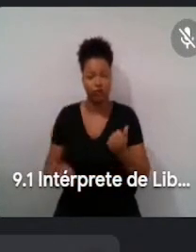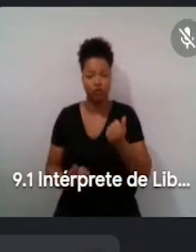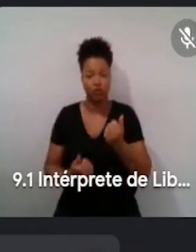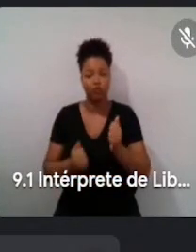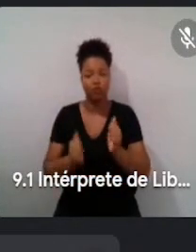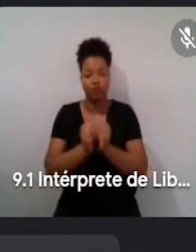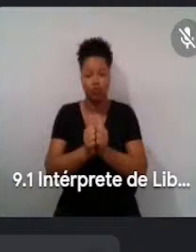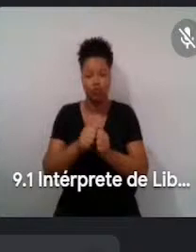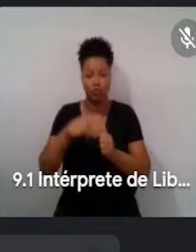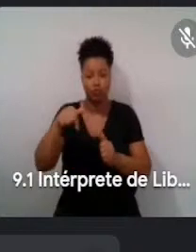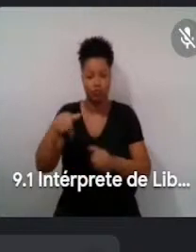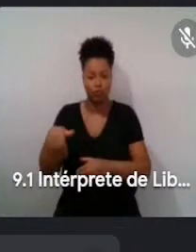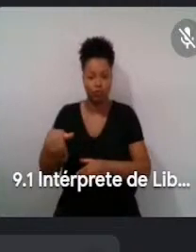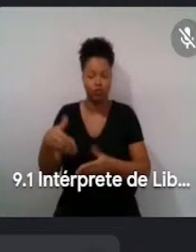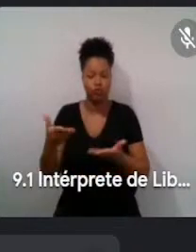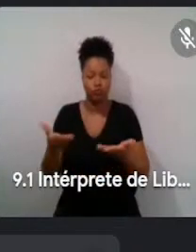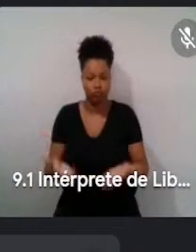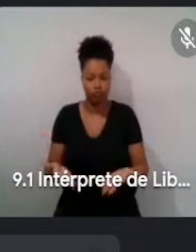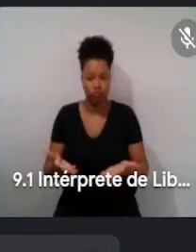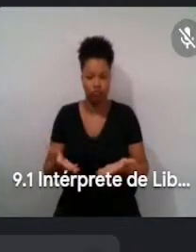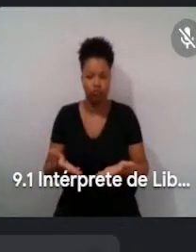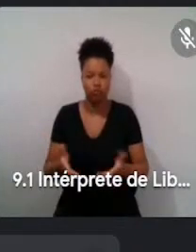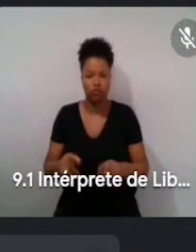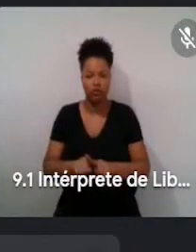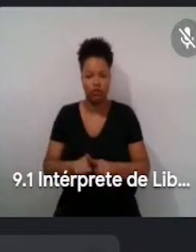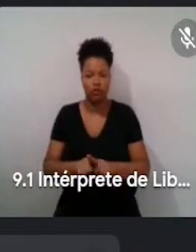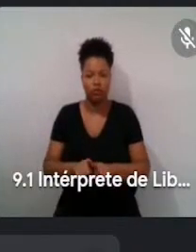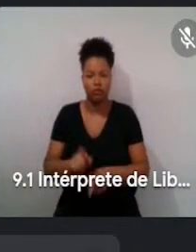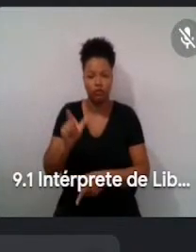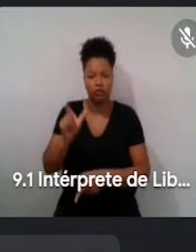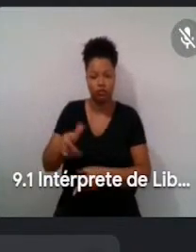restituo a palavra ao ilustre relator, doutor Gabriel Bruno.